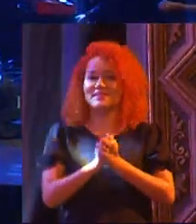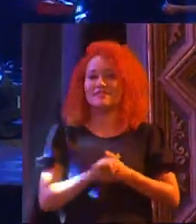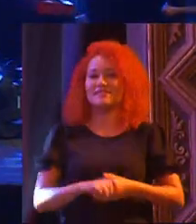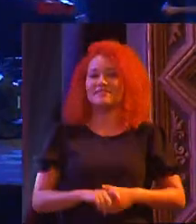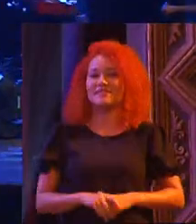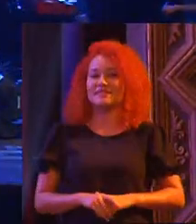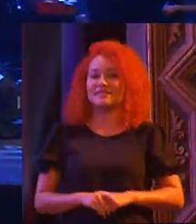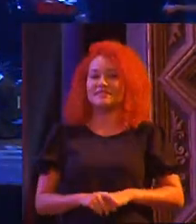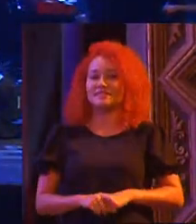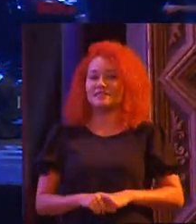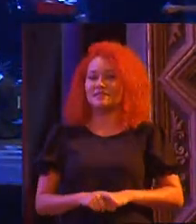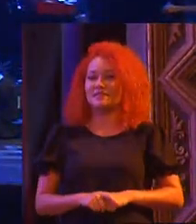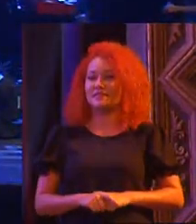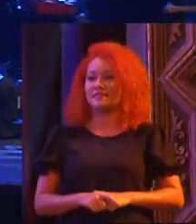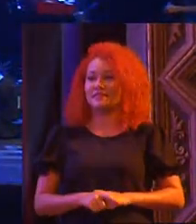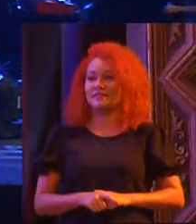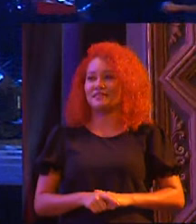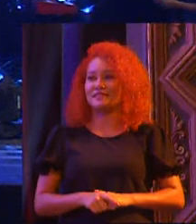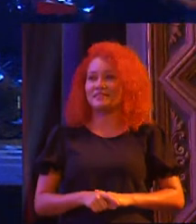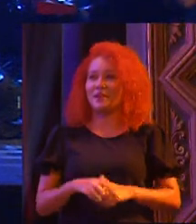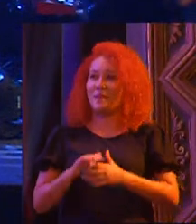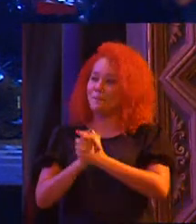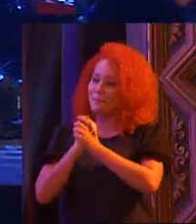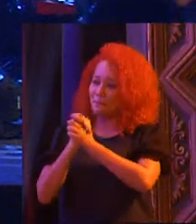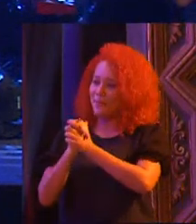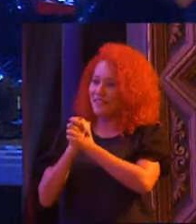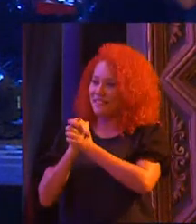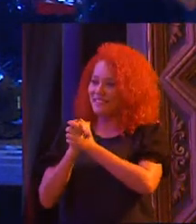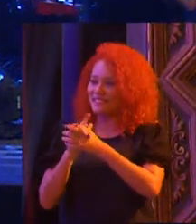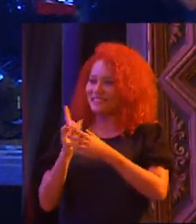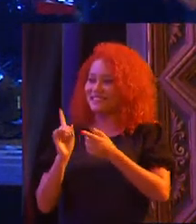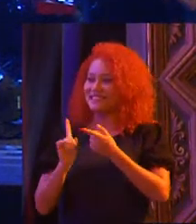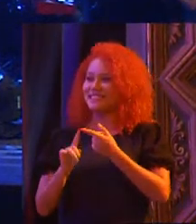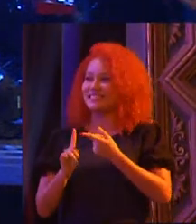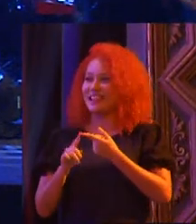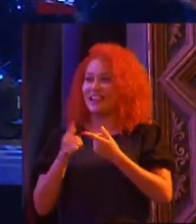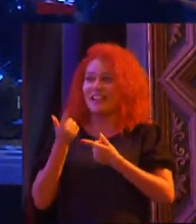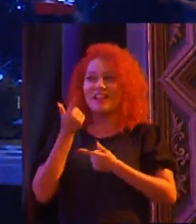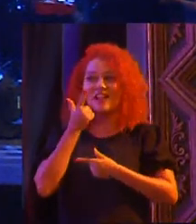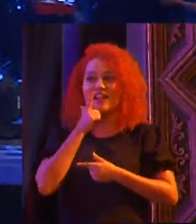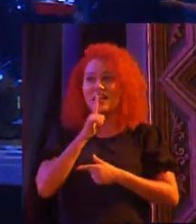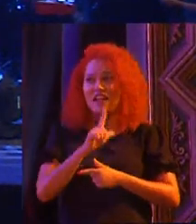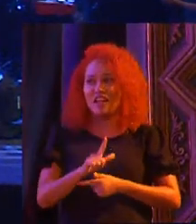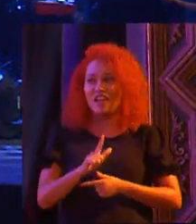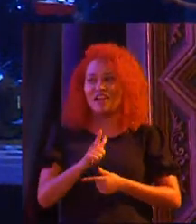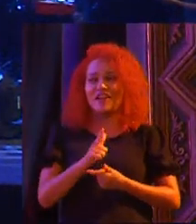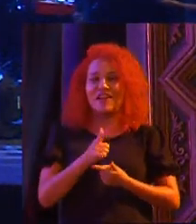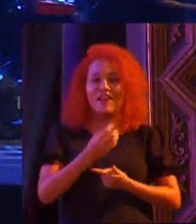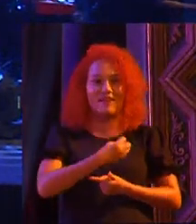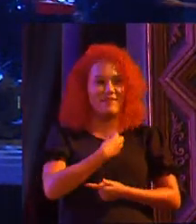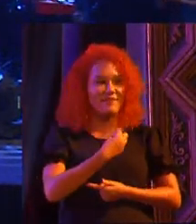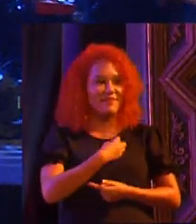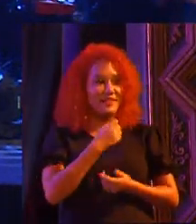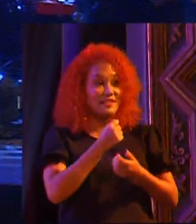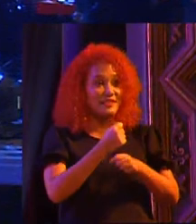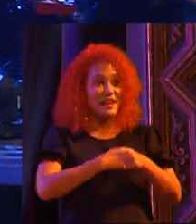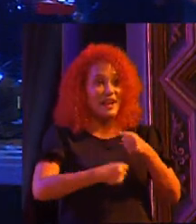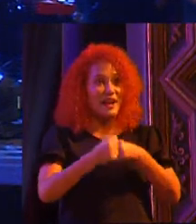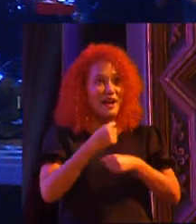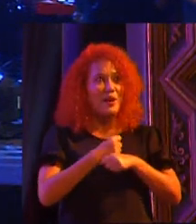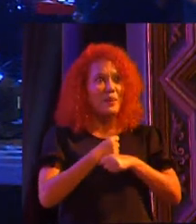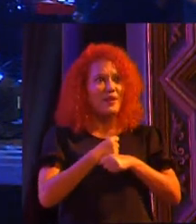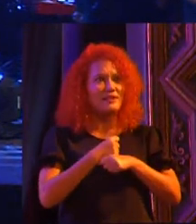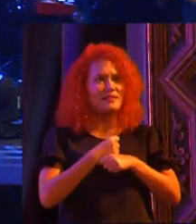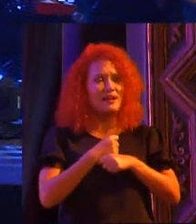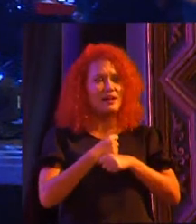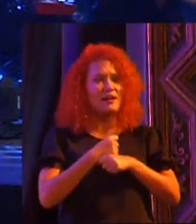Parabéns, parabéns. Que parabéns lindo. Também, né, Thiago? Nossa, nossa. Thiago que ganhou mais uma chance de vida no ano passado, foi no ano passado?